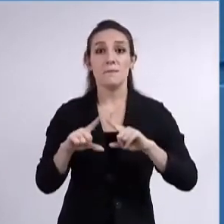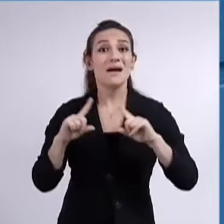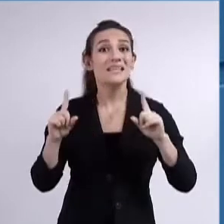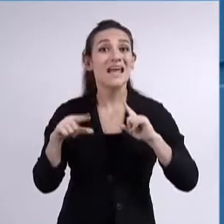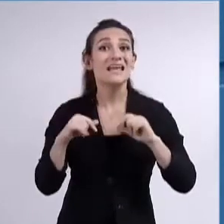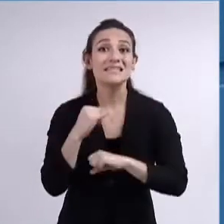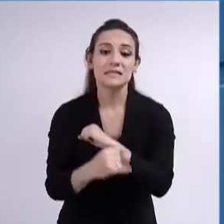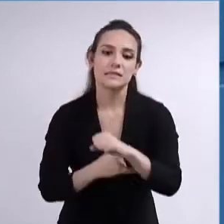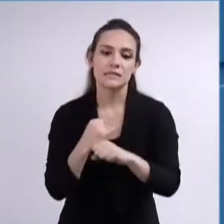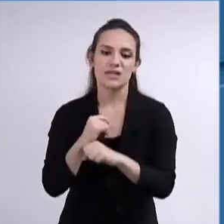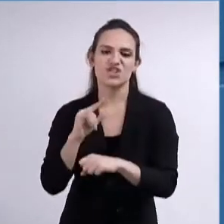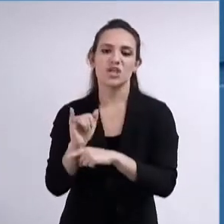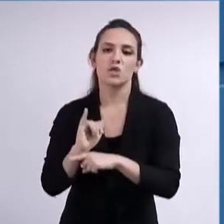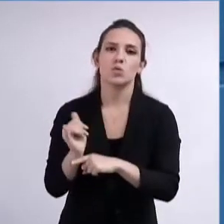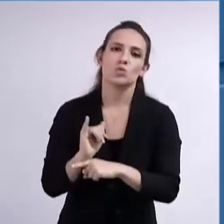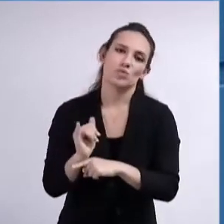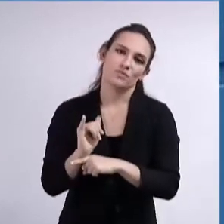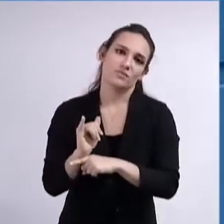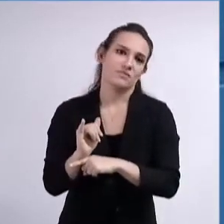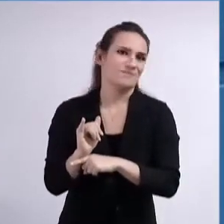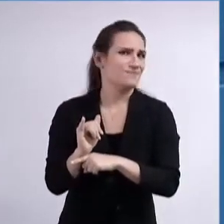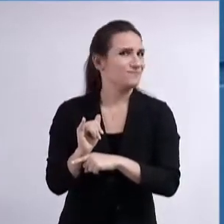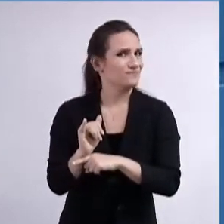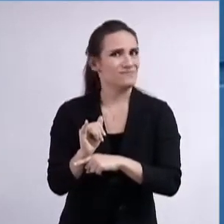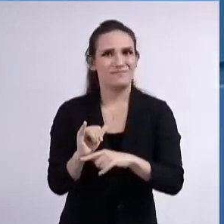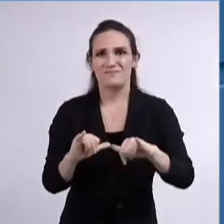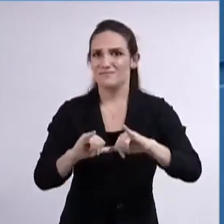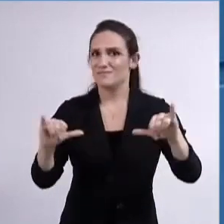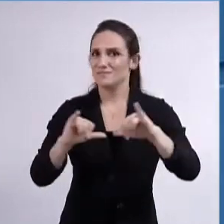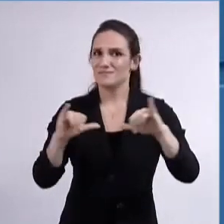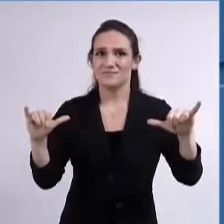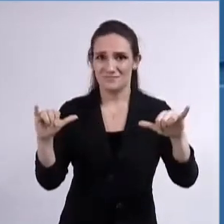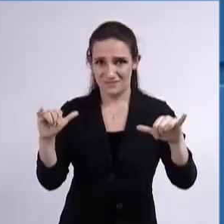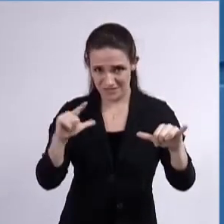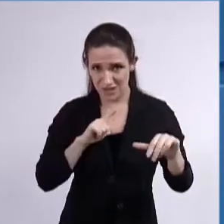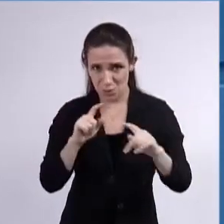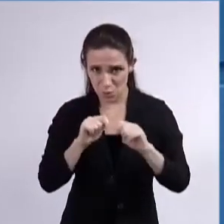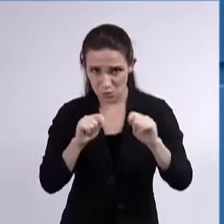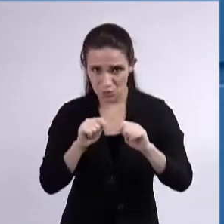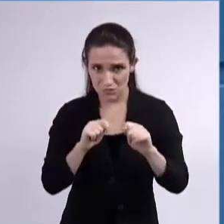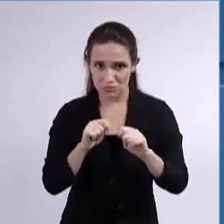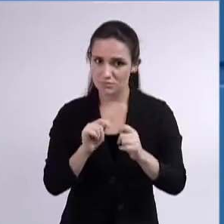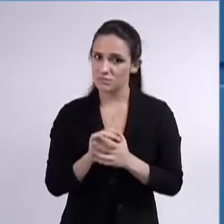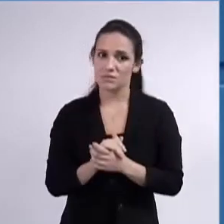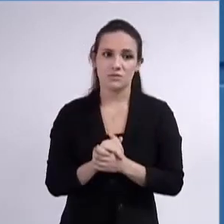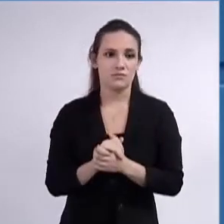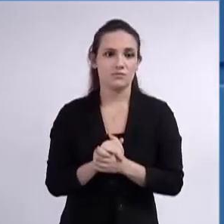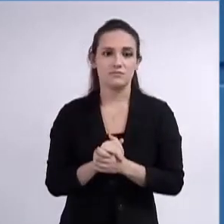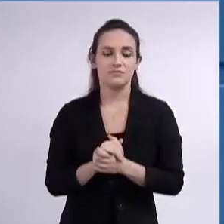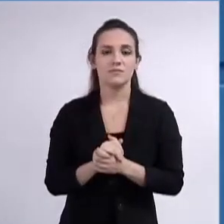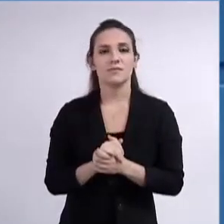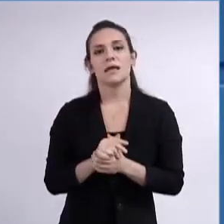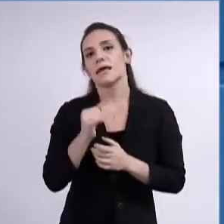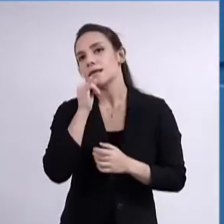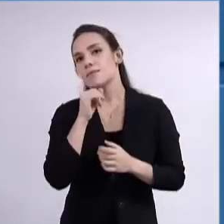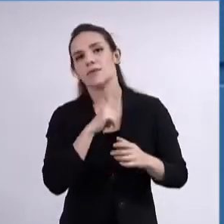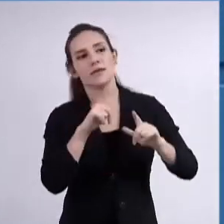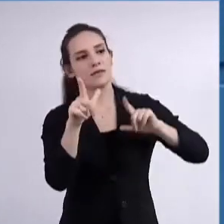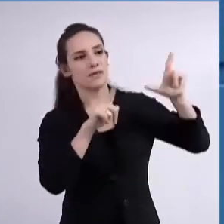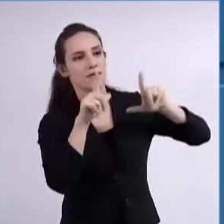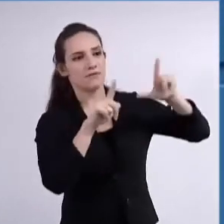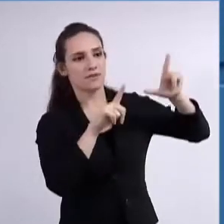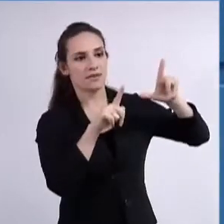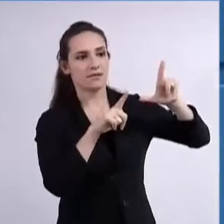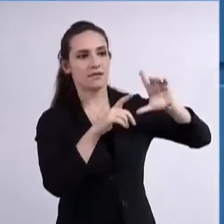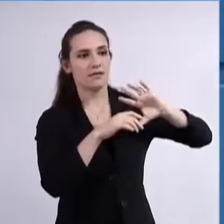YouTube, e essas informações são pouco controladas. Se a informação via TV aberta ou via